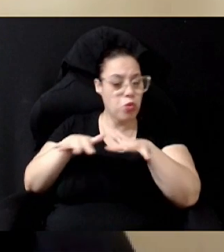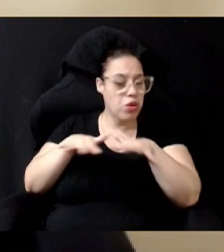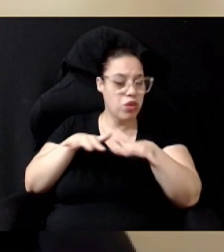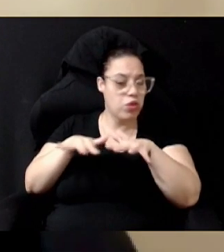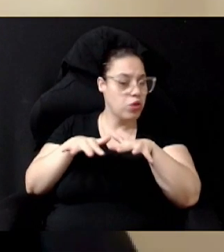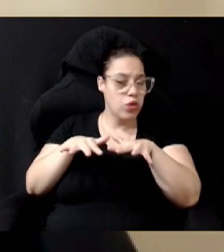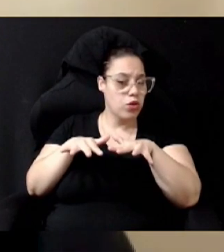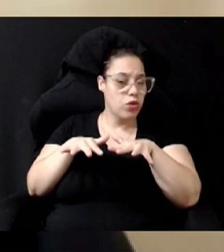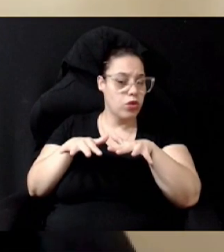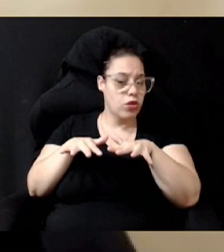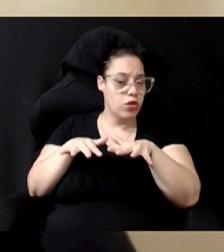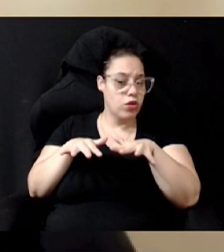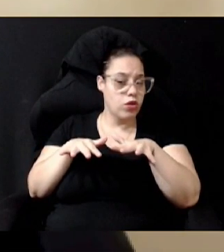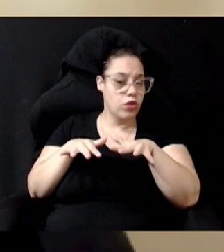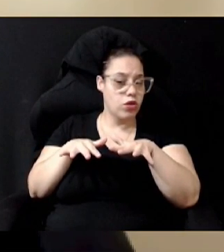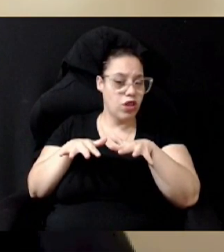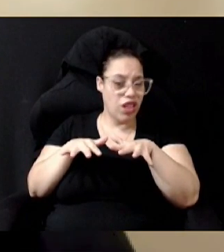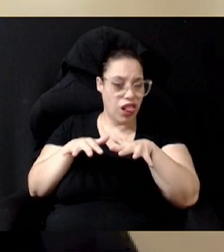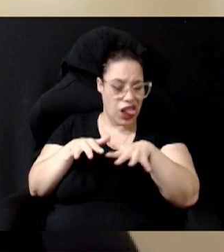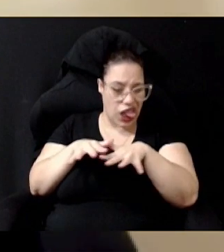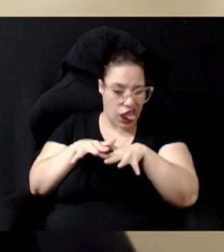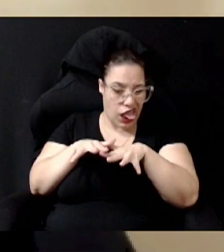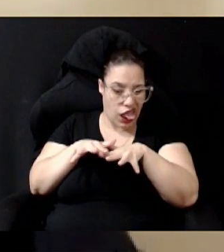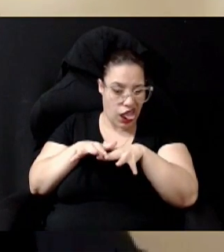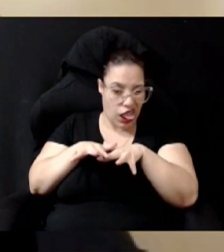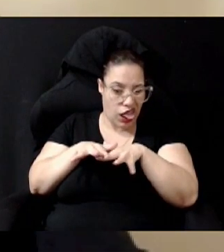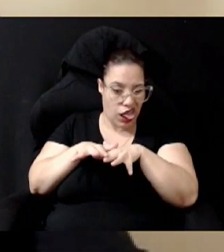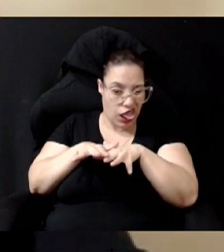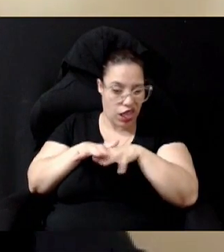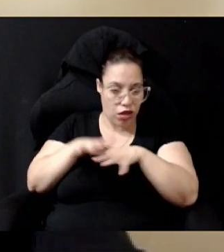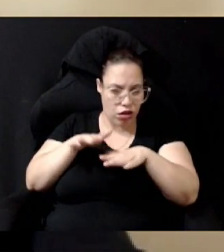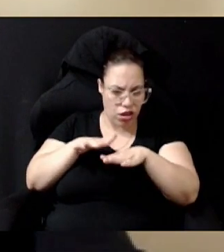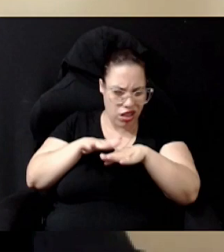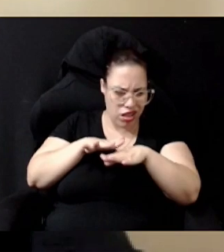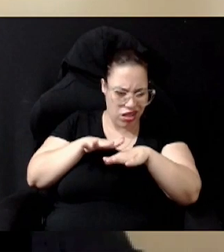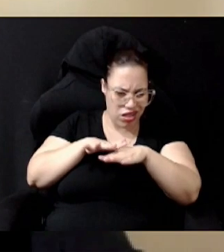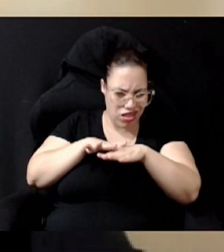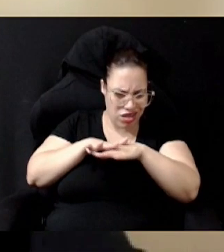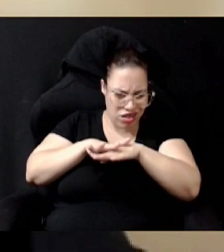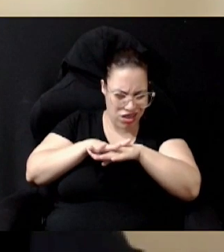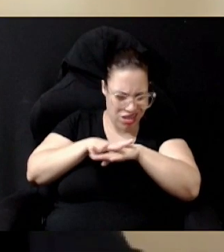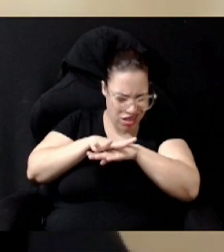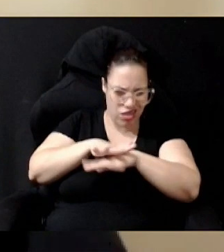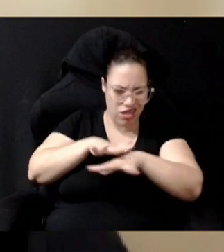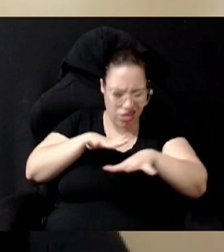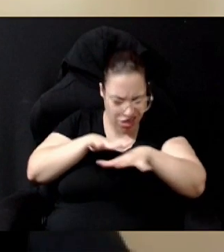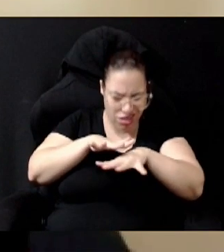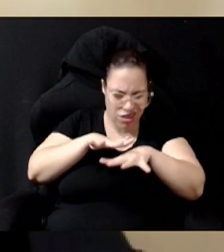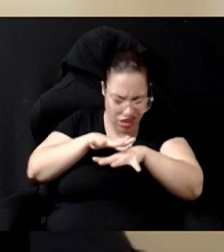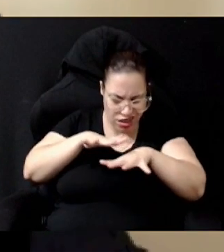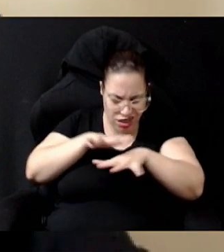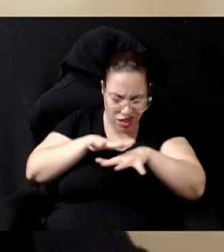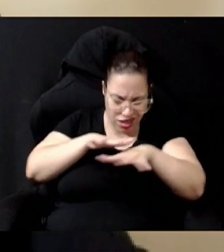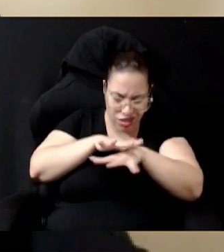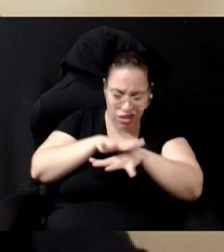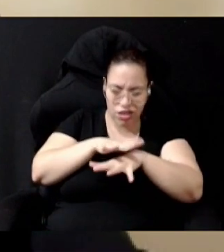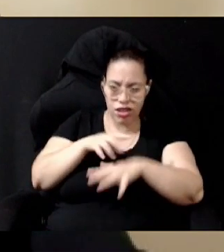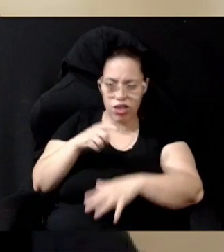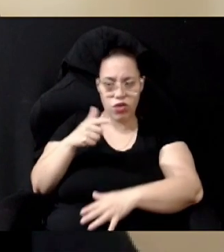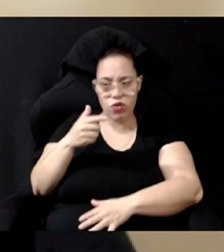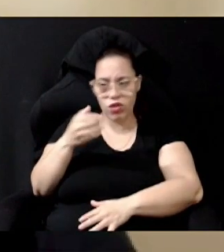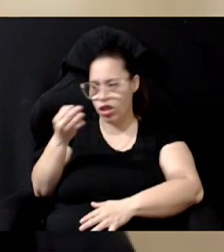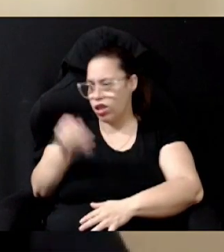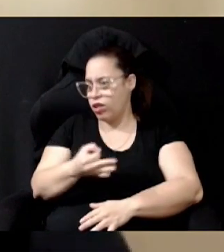movimentos rígidos, lentificados, movimentos que se tornam imprecisos pela perda